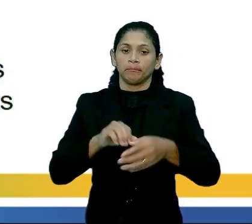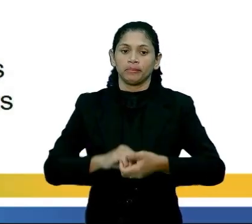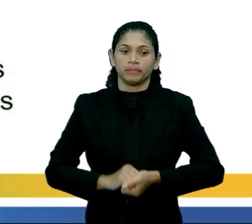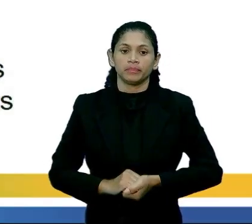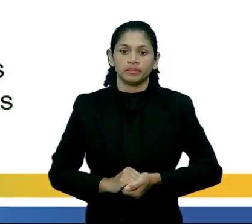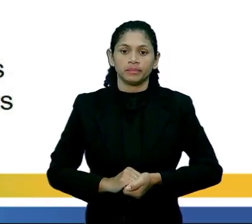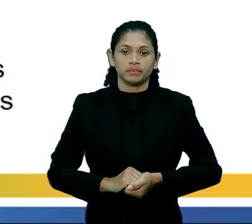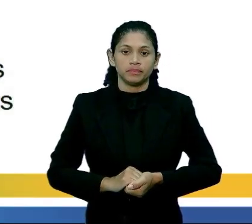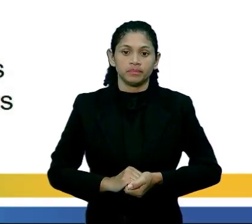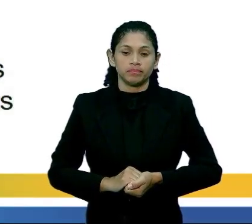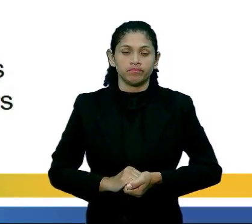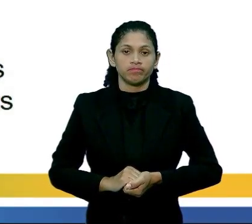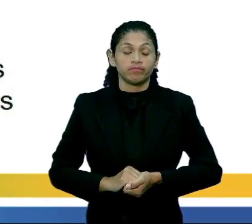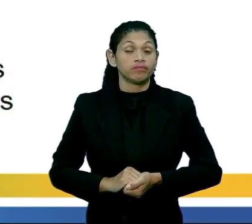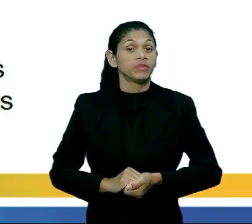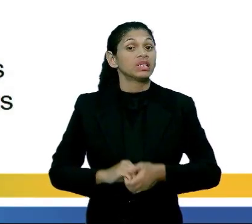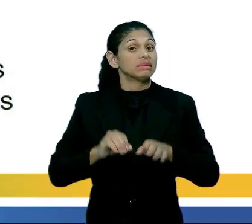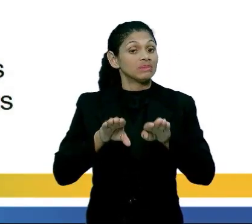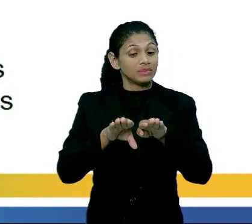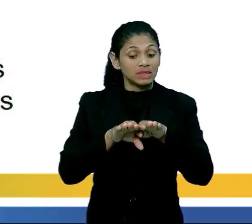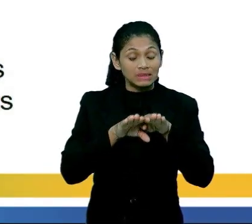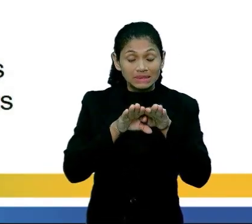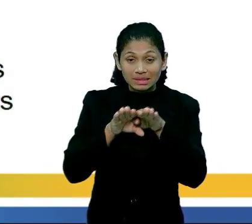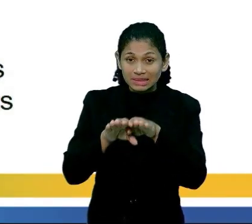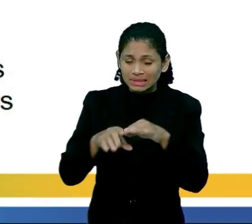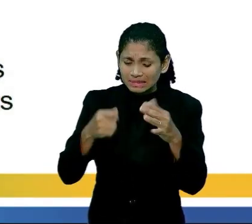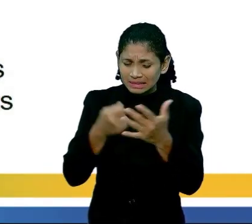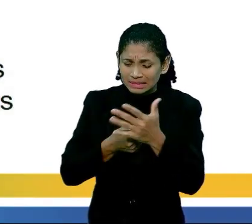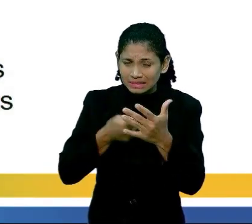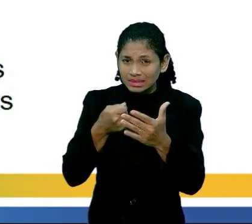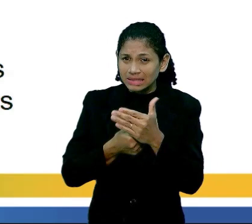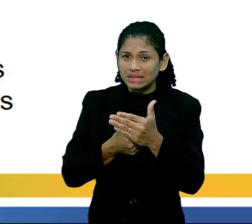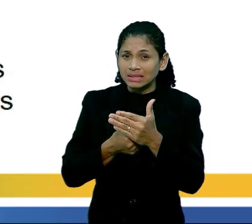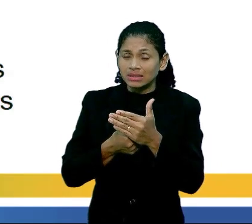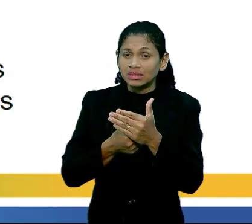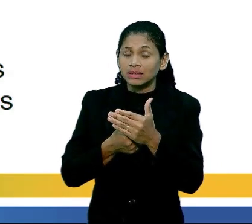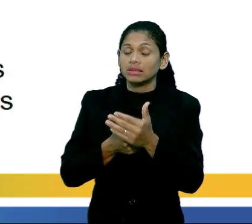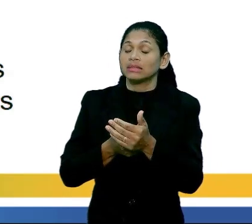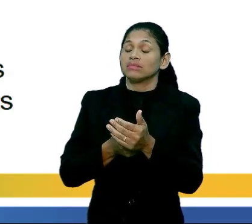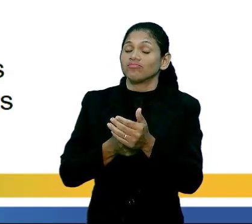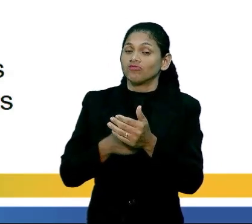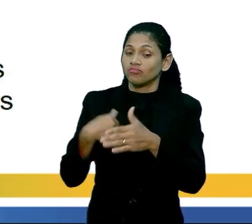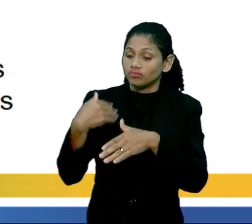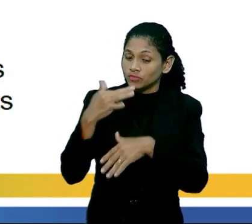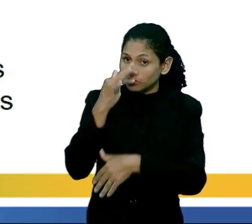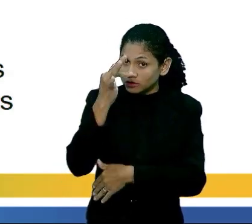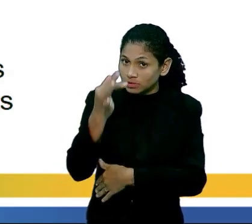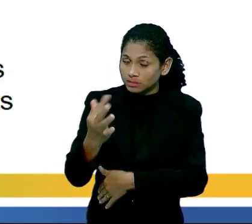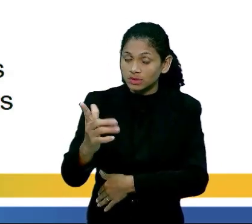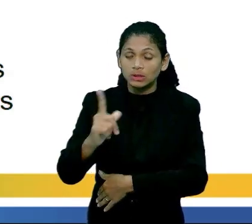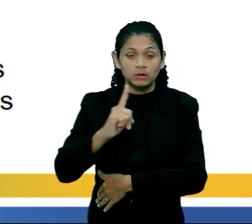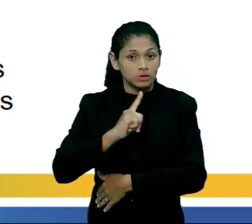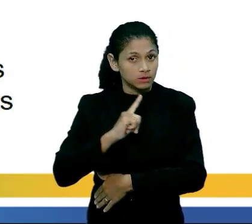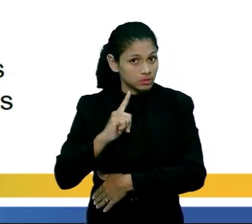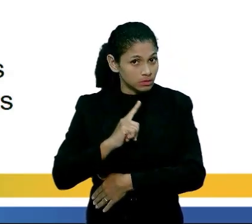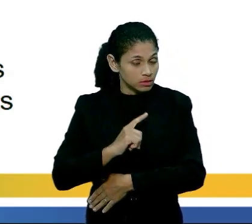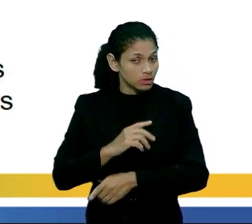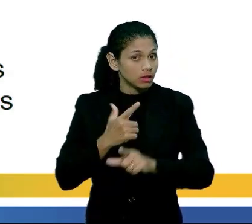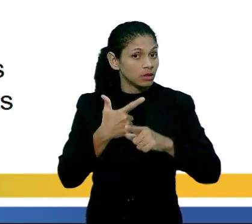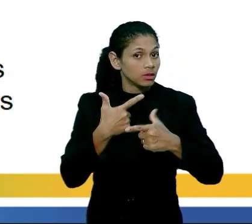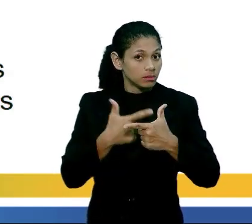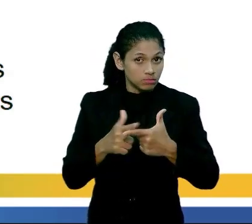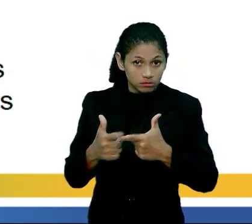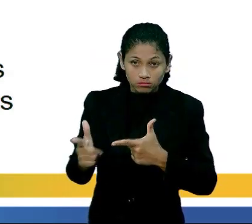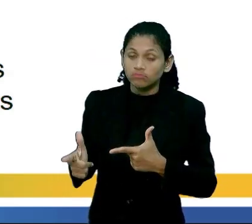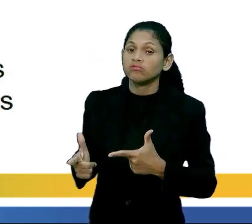essa padronização que vai gerar danos à saúde e que, para ser minimizada de alguma forma, né, vai